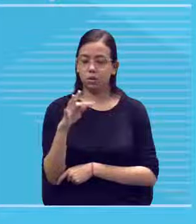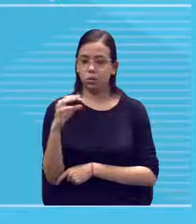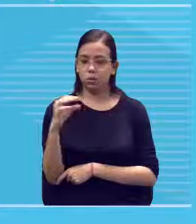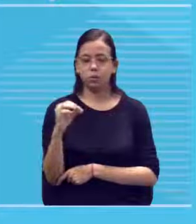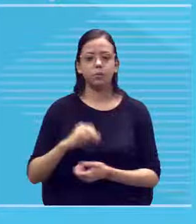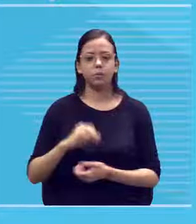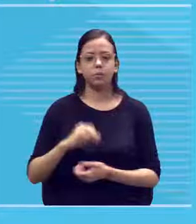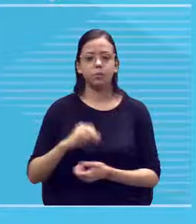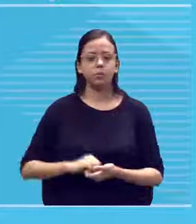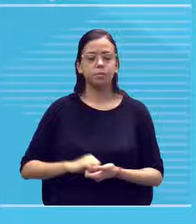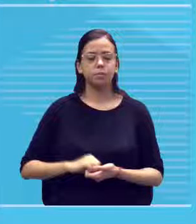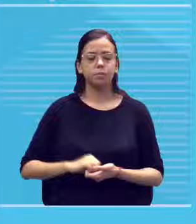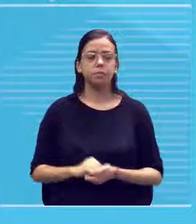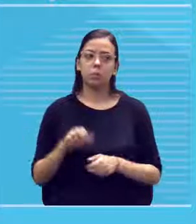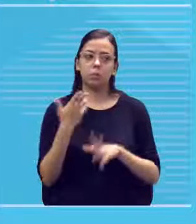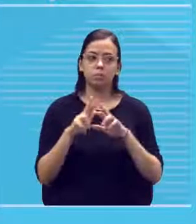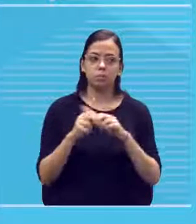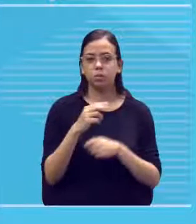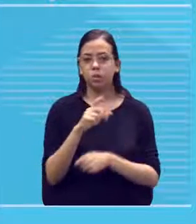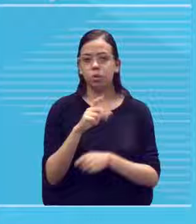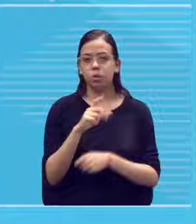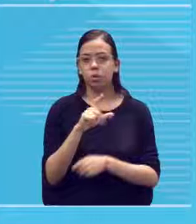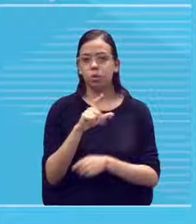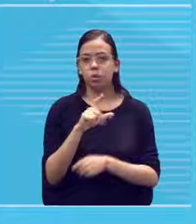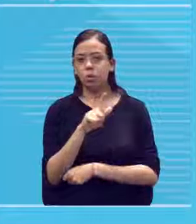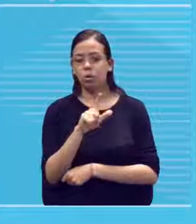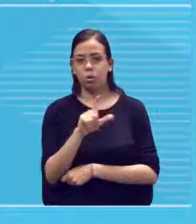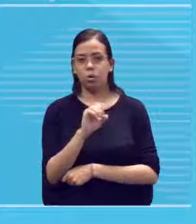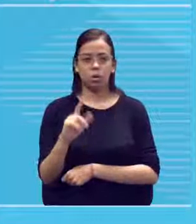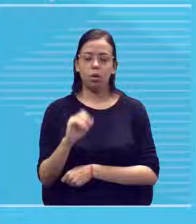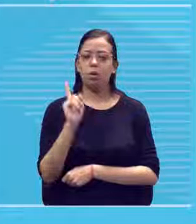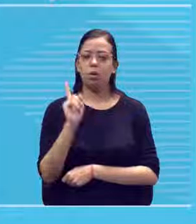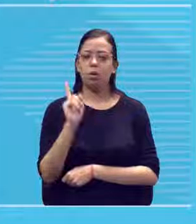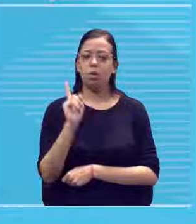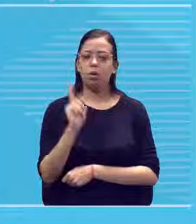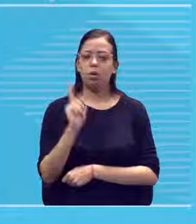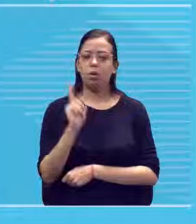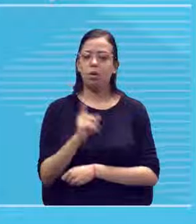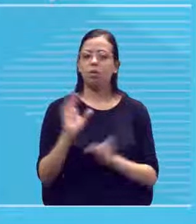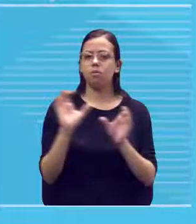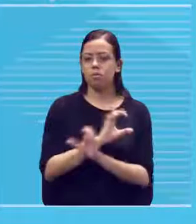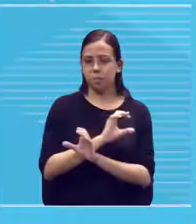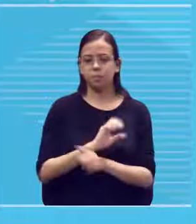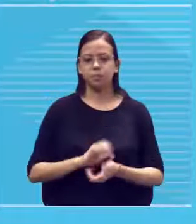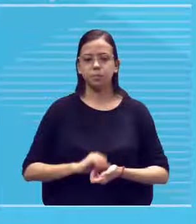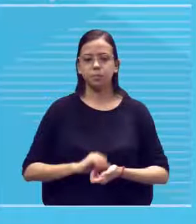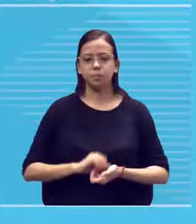portanto por isso logo você quer uma conclusão